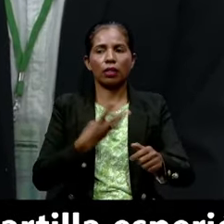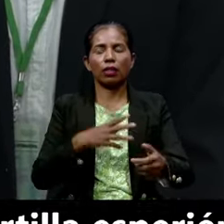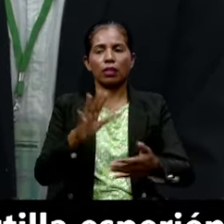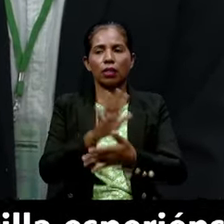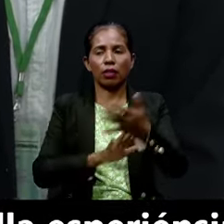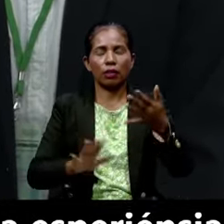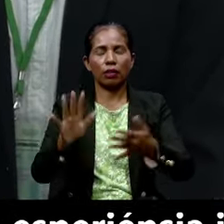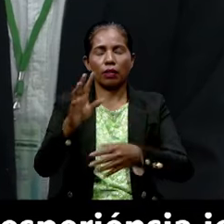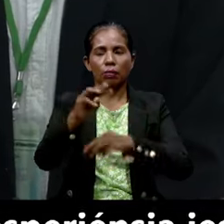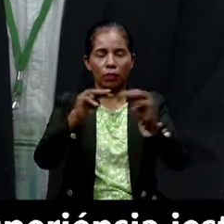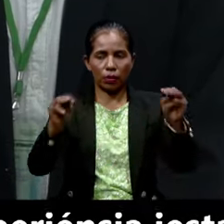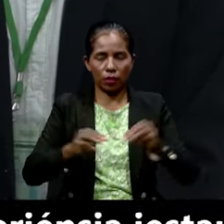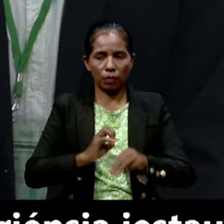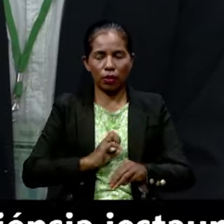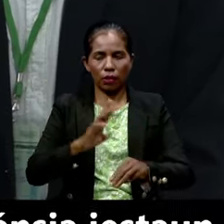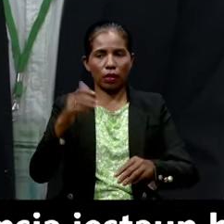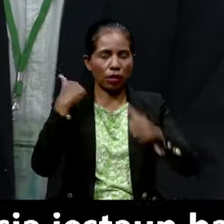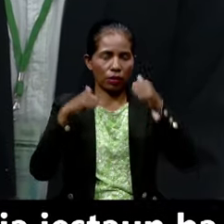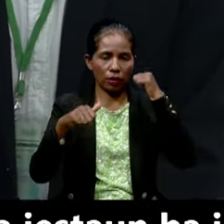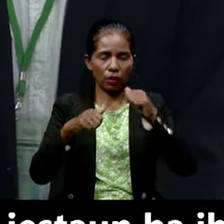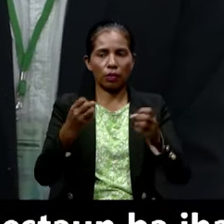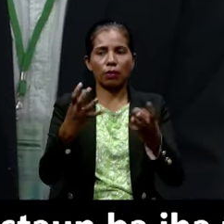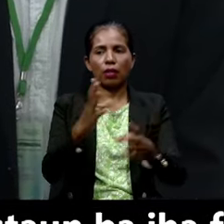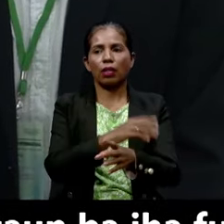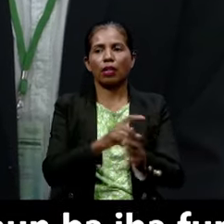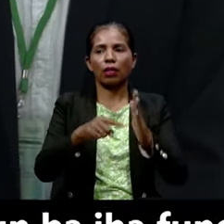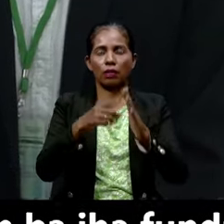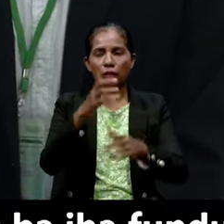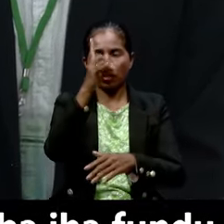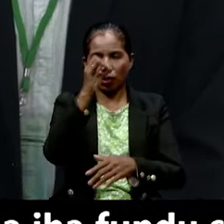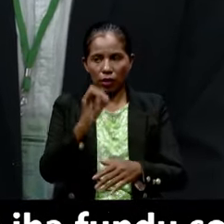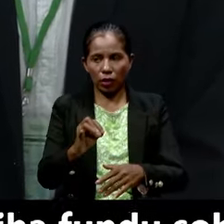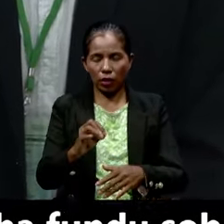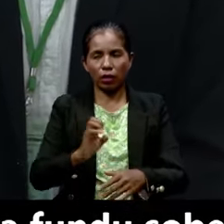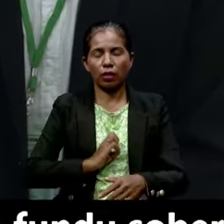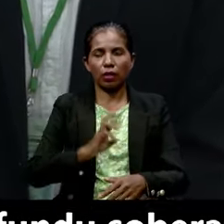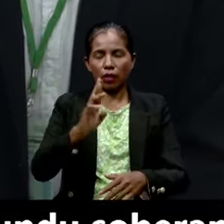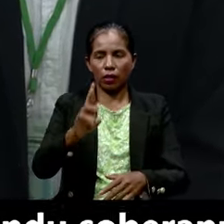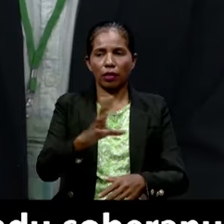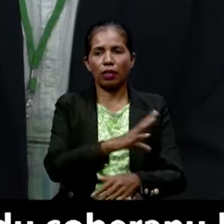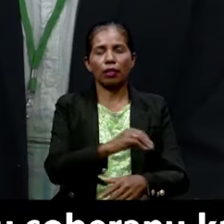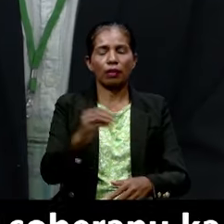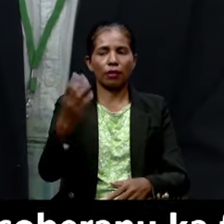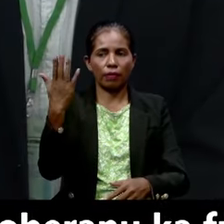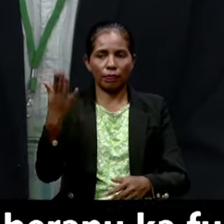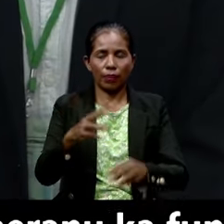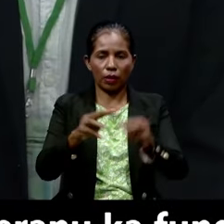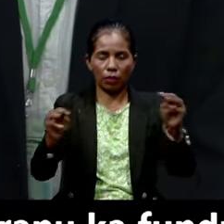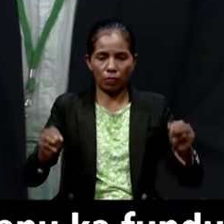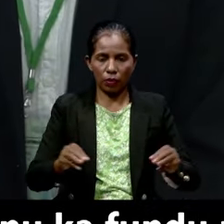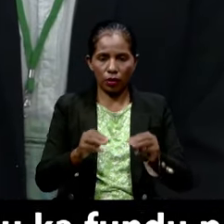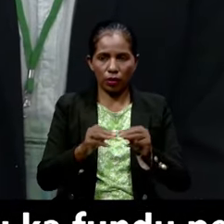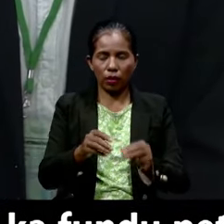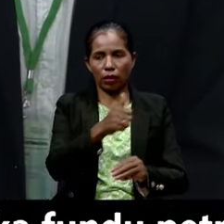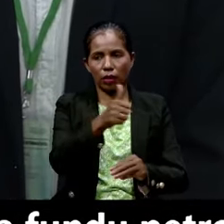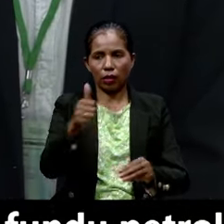município Hermera. Maybe atividade balu se halo ha hu kedes iha dili no mos iha Hermera, no nemos iha município